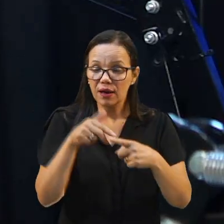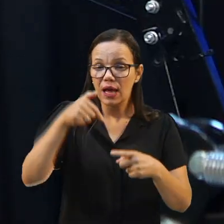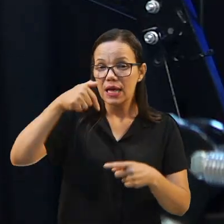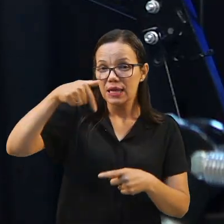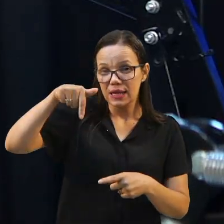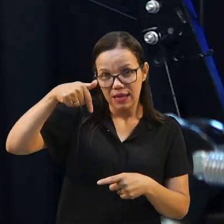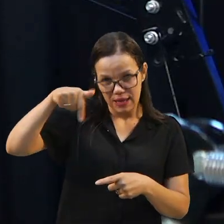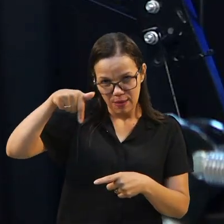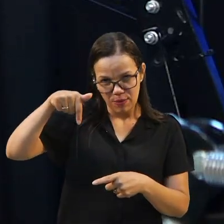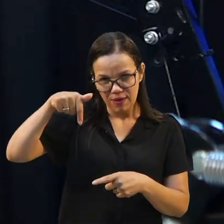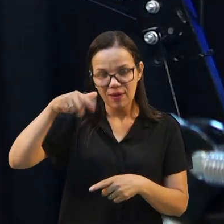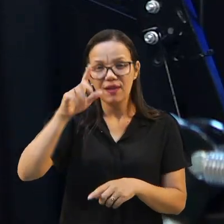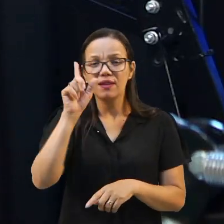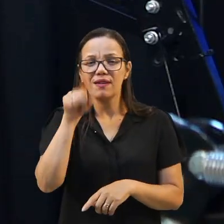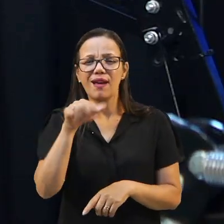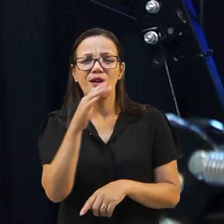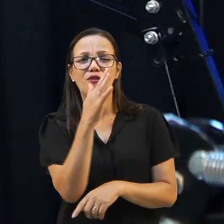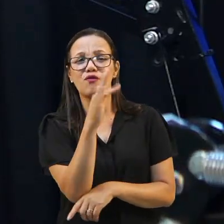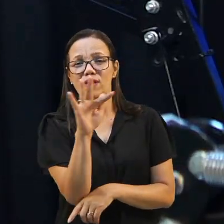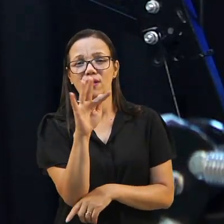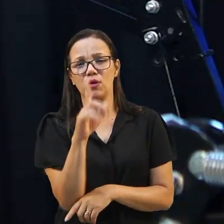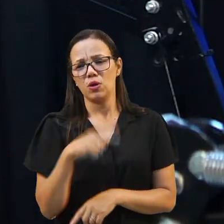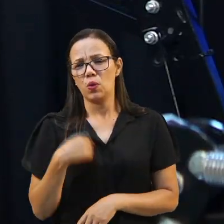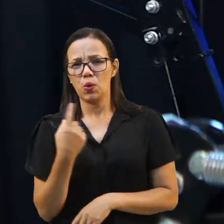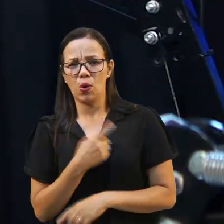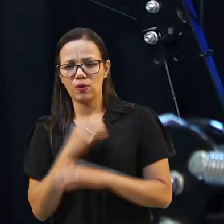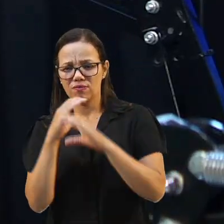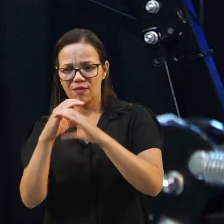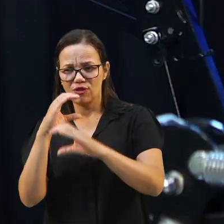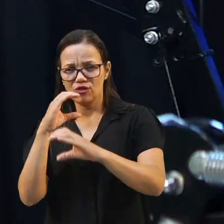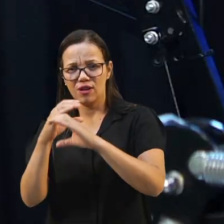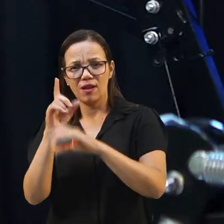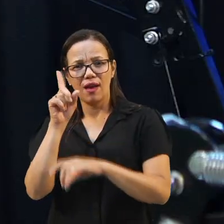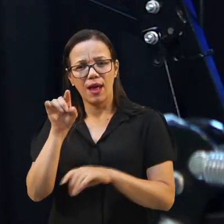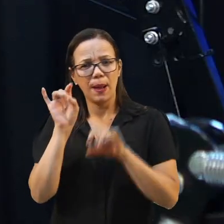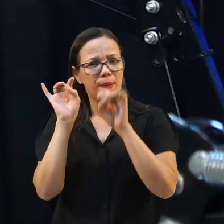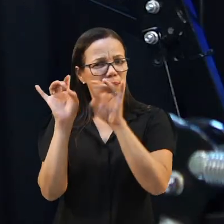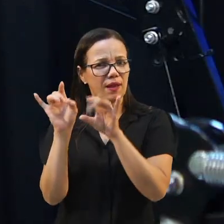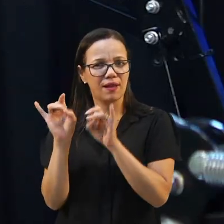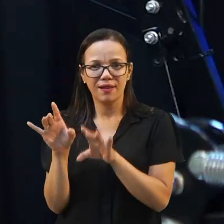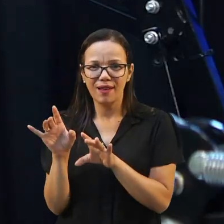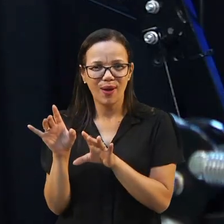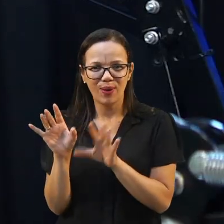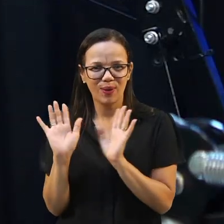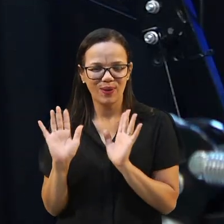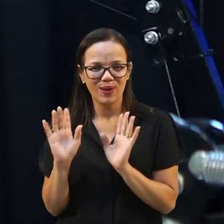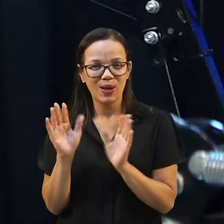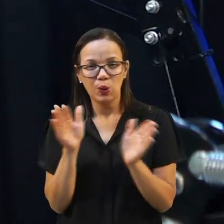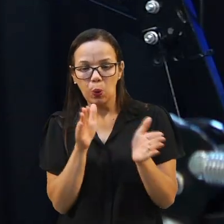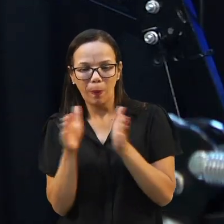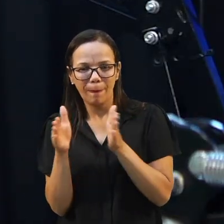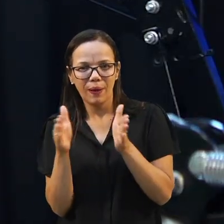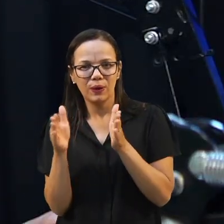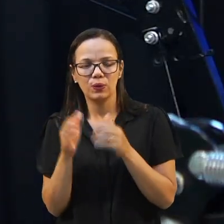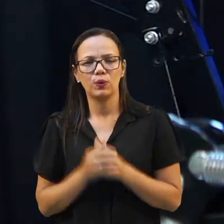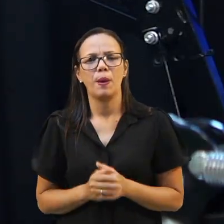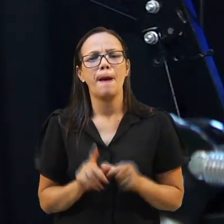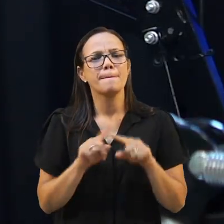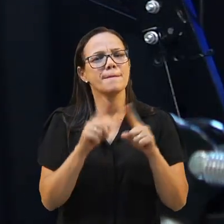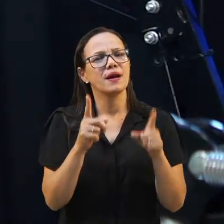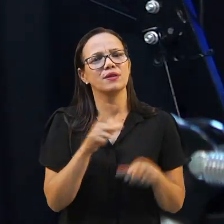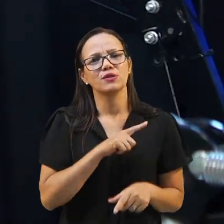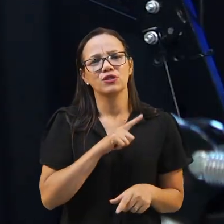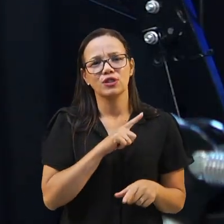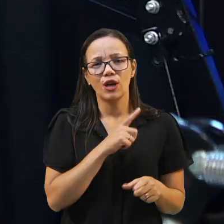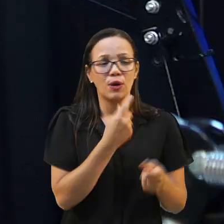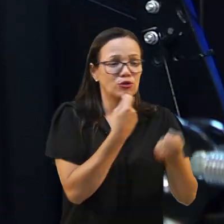E era federal. Então, nós da engenharia éramos privilegiados, né, à época. Mas tinha